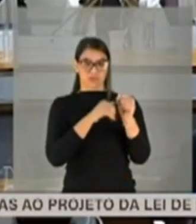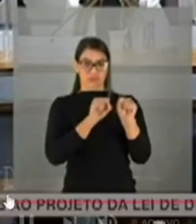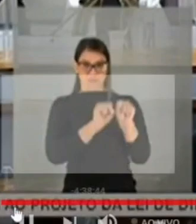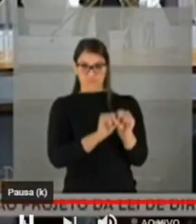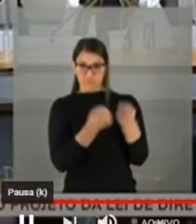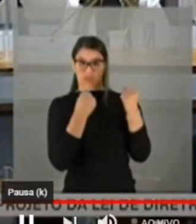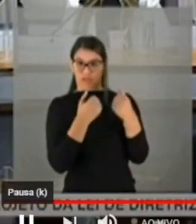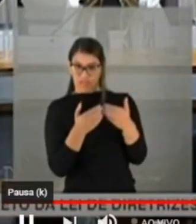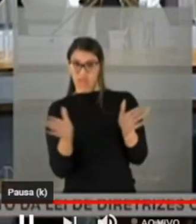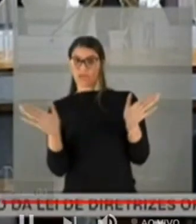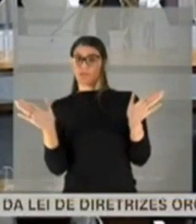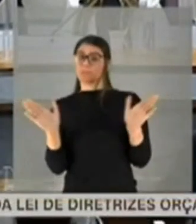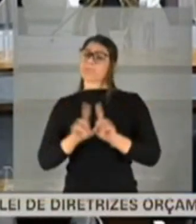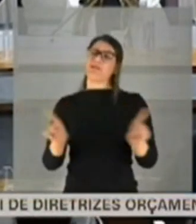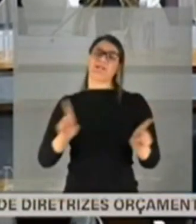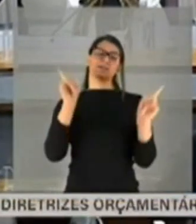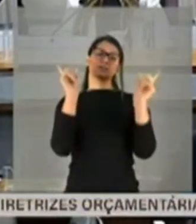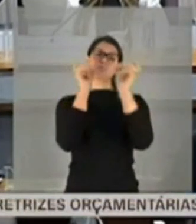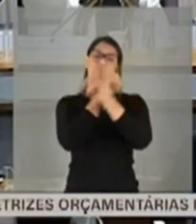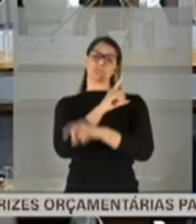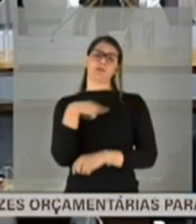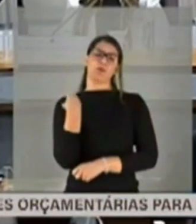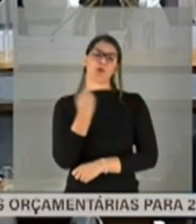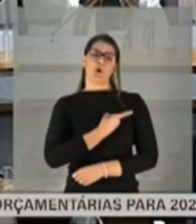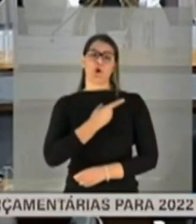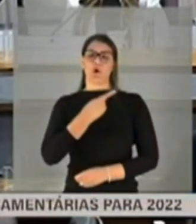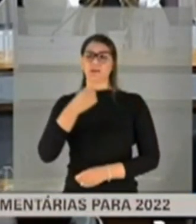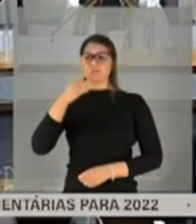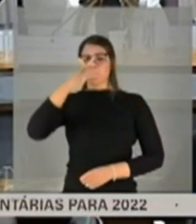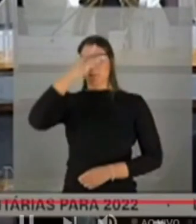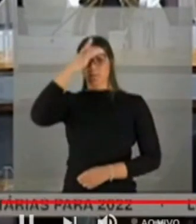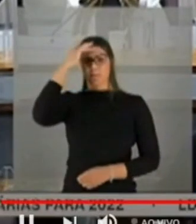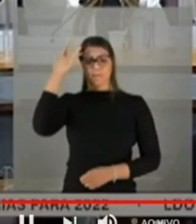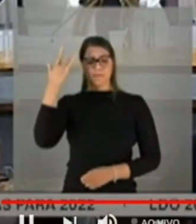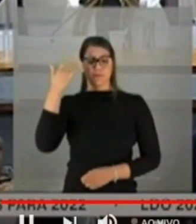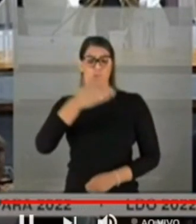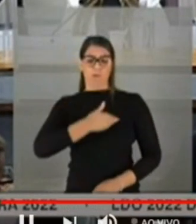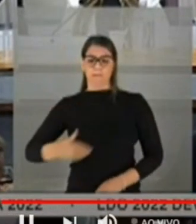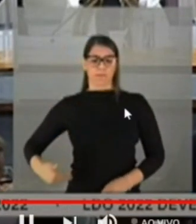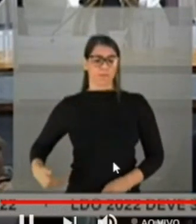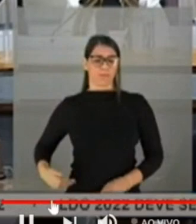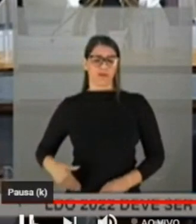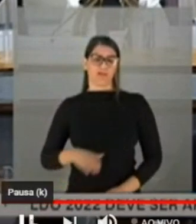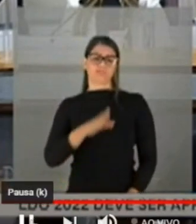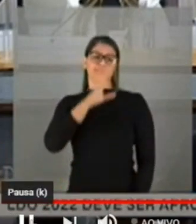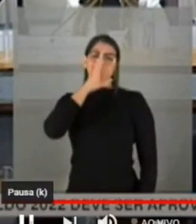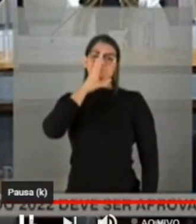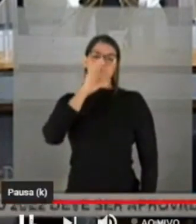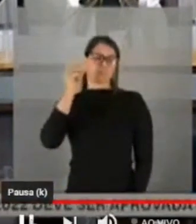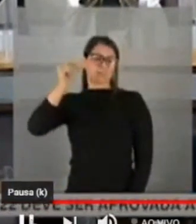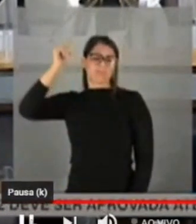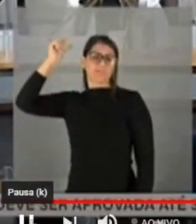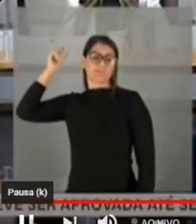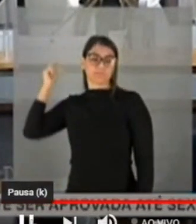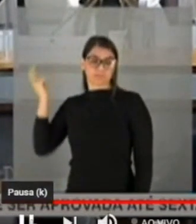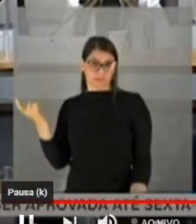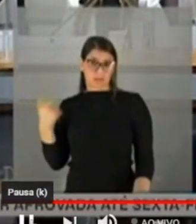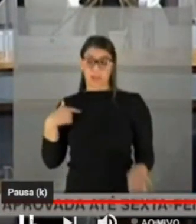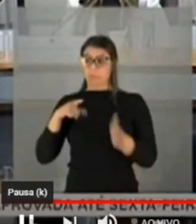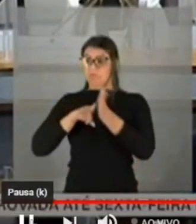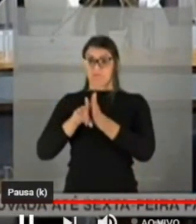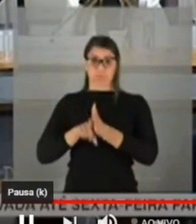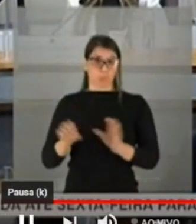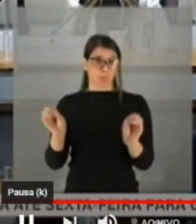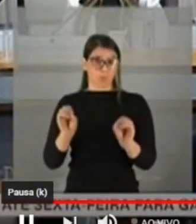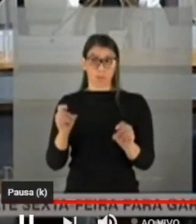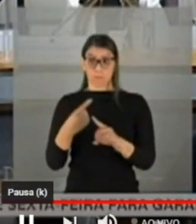investigada. Dificilmente aqui, nós que somos homens públicos, não tivemos nossos sigilos quebrados há muito tempo e nem fomos investigados, porque não